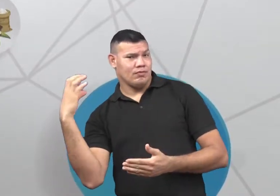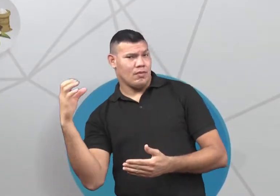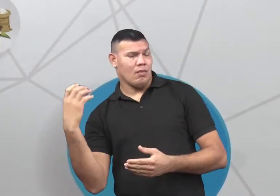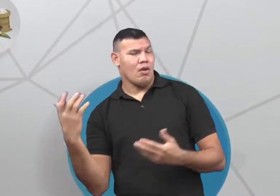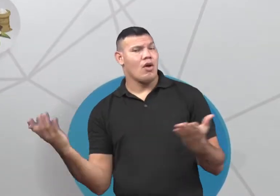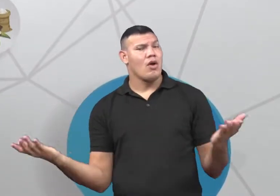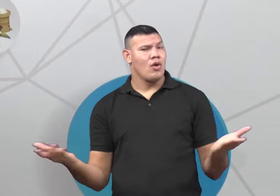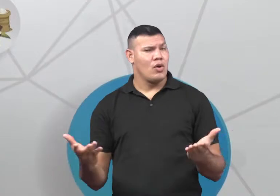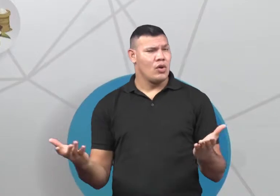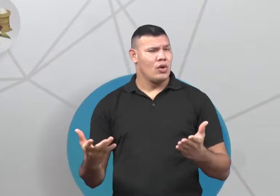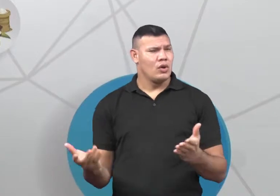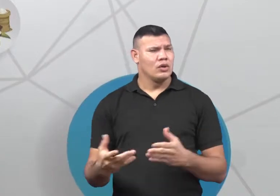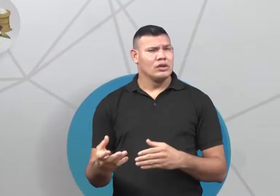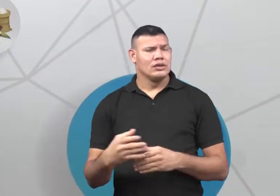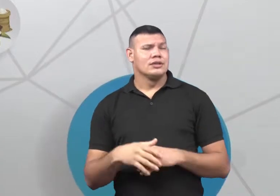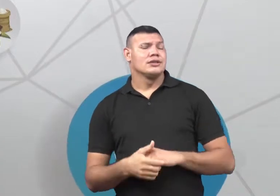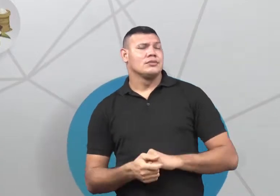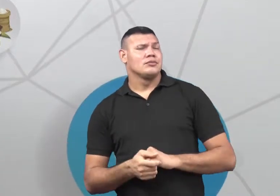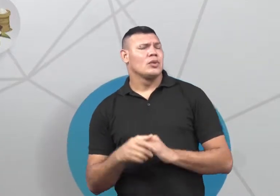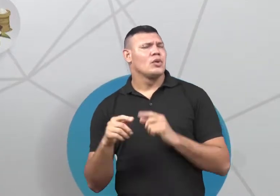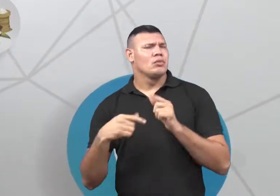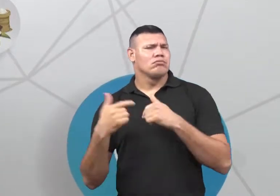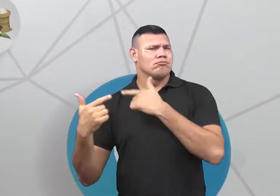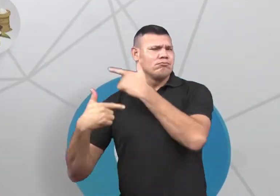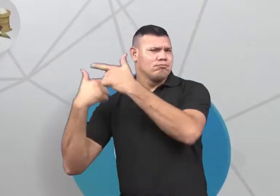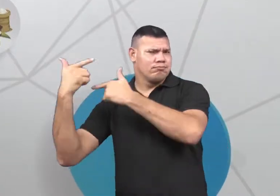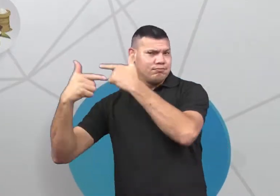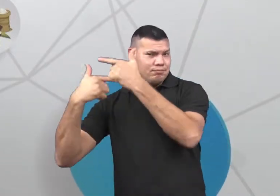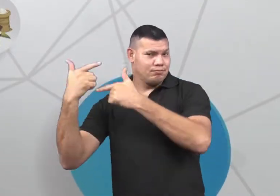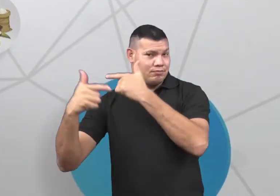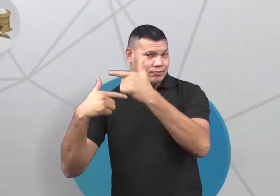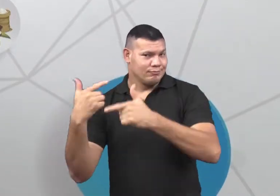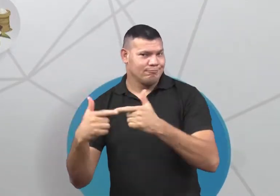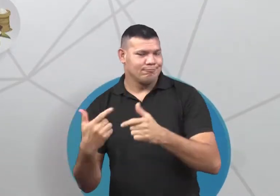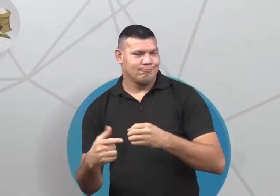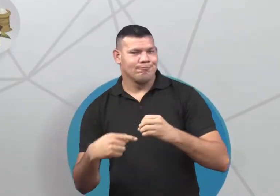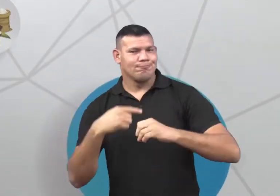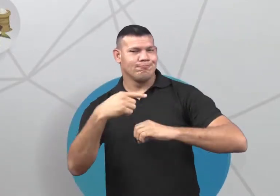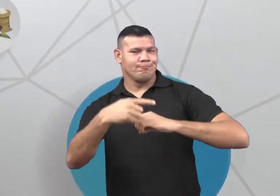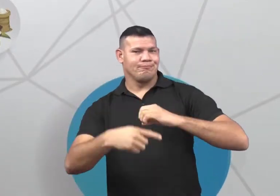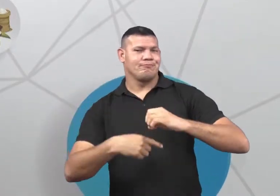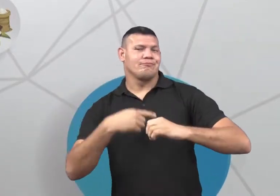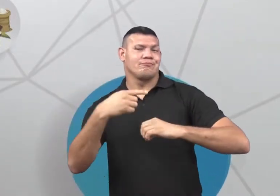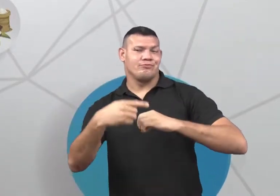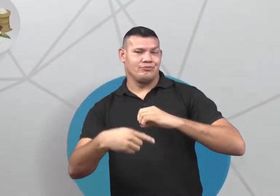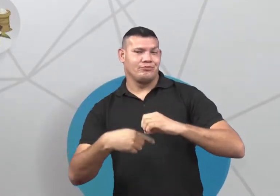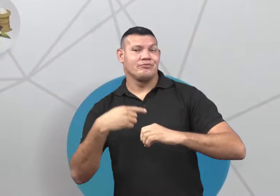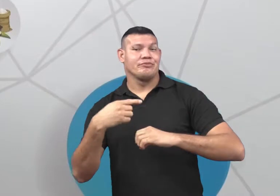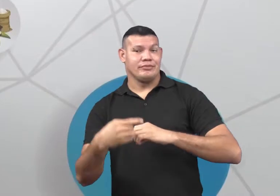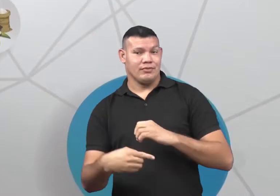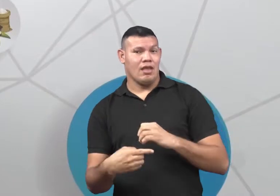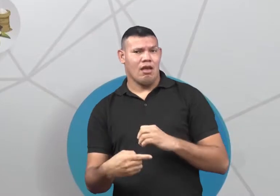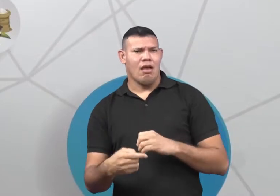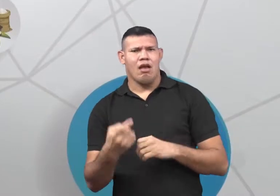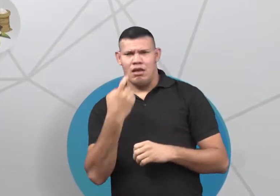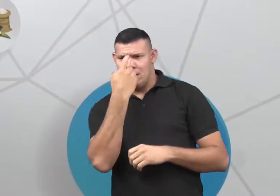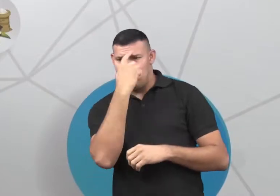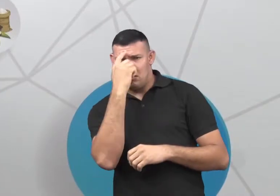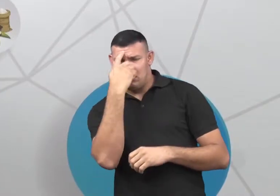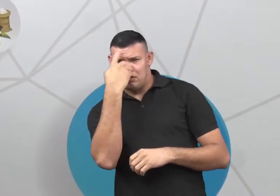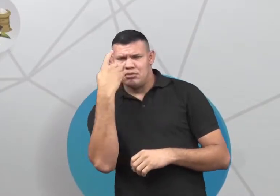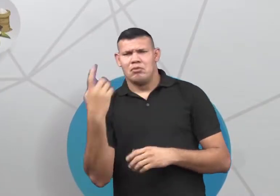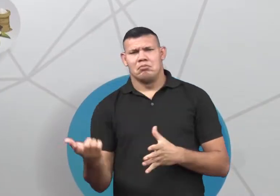atômica. A teoria atômica ela foi criada por Dalton no início do século XIX e